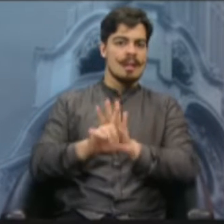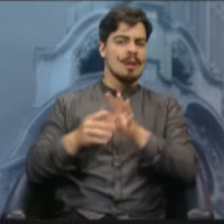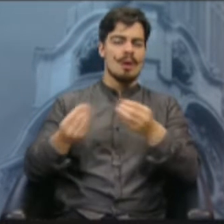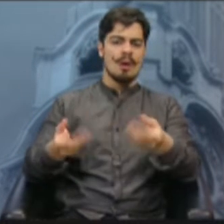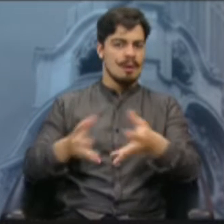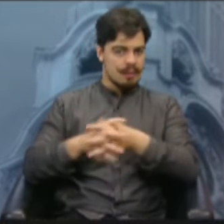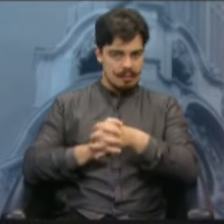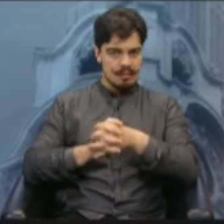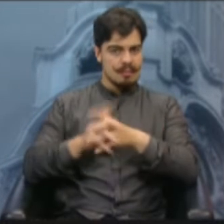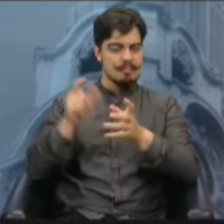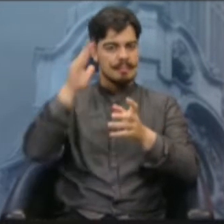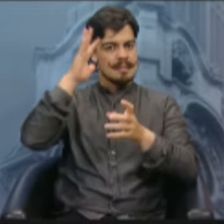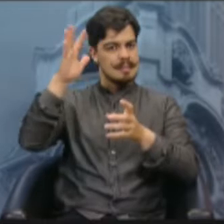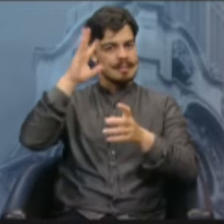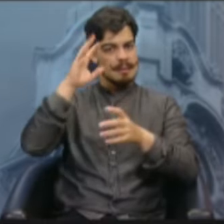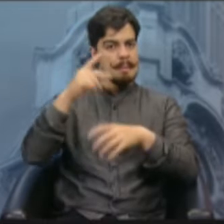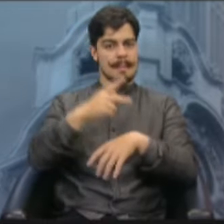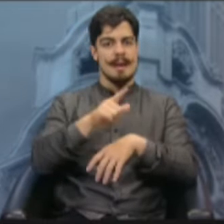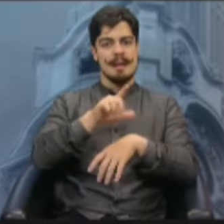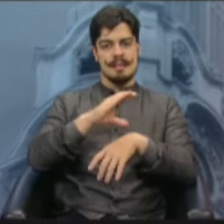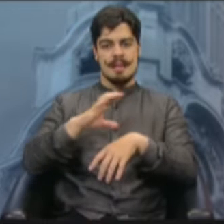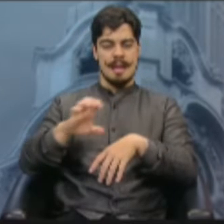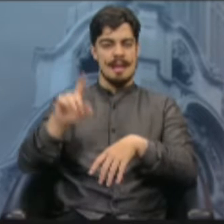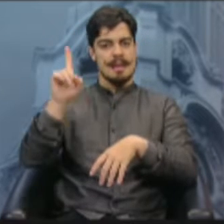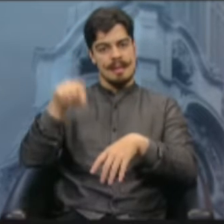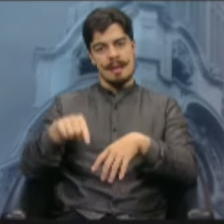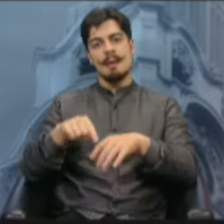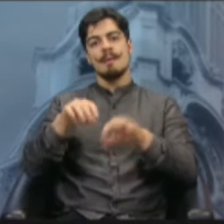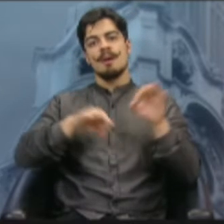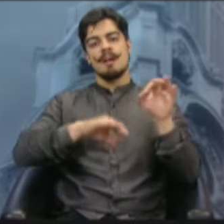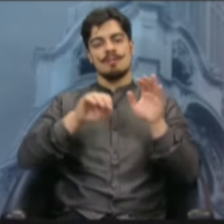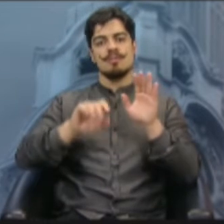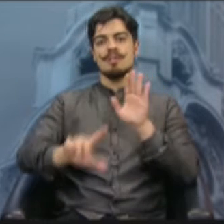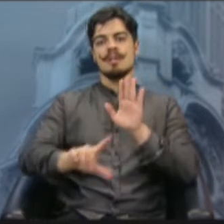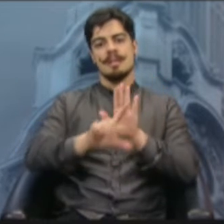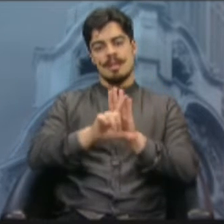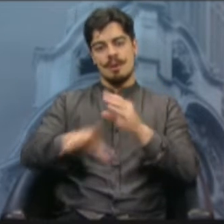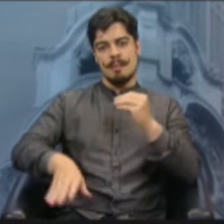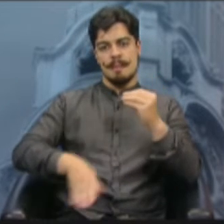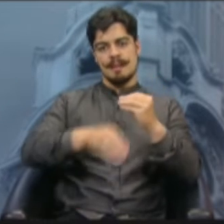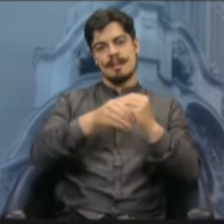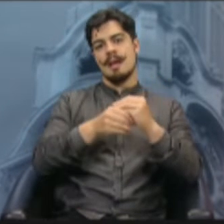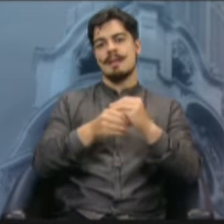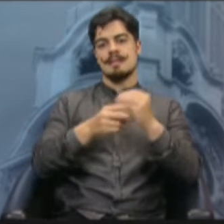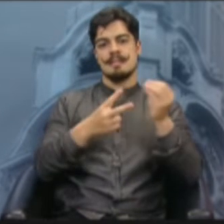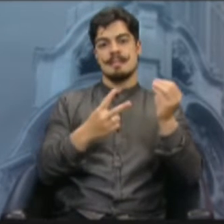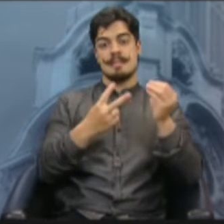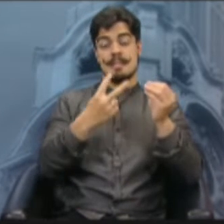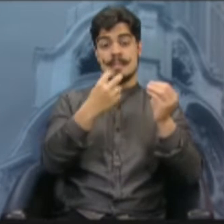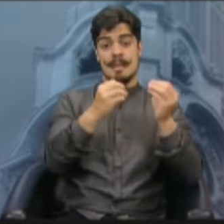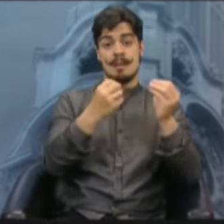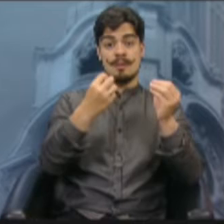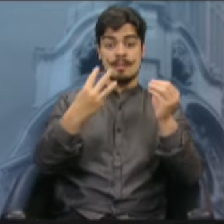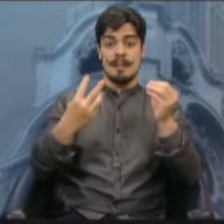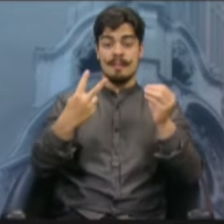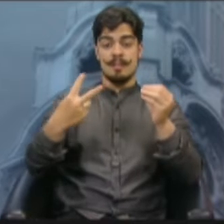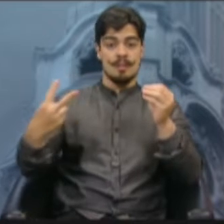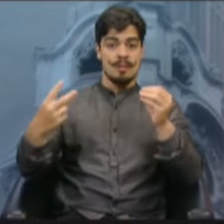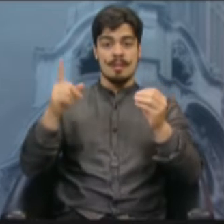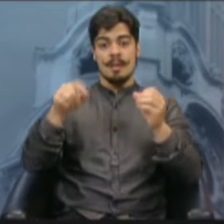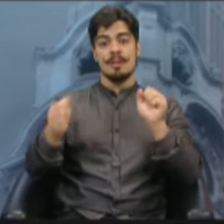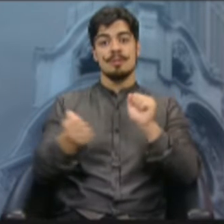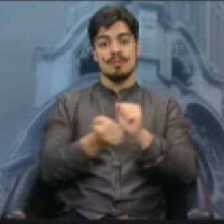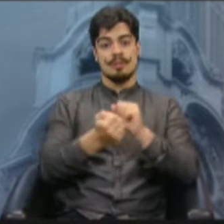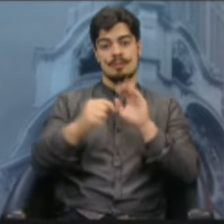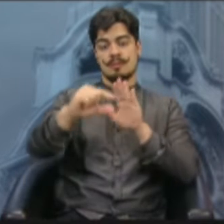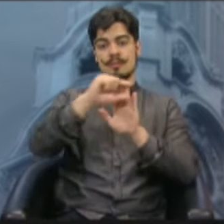então projetada no PLCE, Projeto de Lei Complementar 013 de 2022. Pois a obrigação da demolição do Olímpico está colocada no inciso 2º do